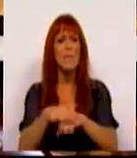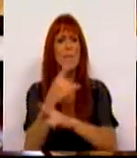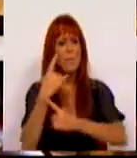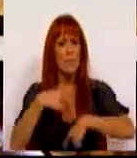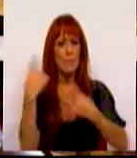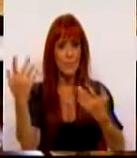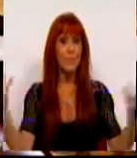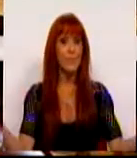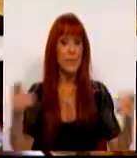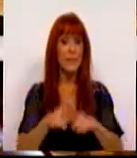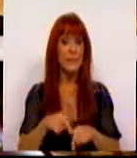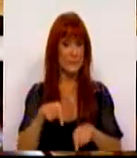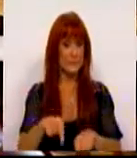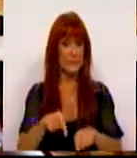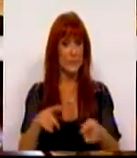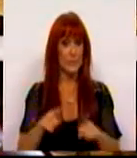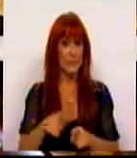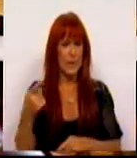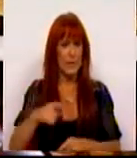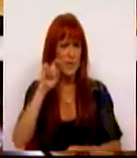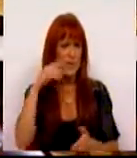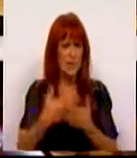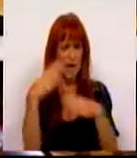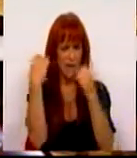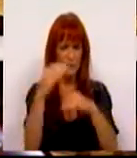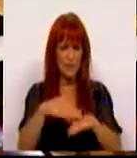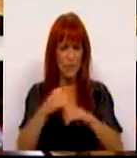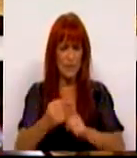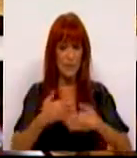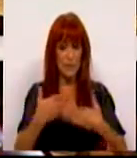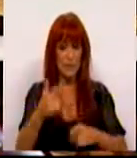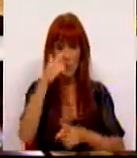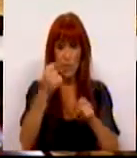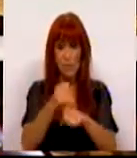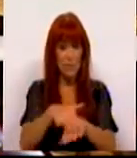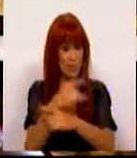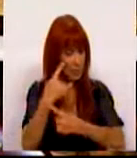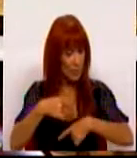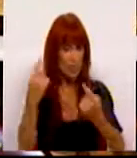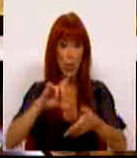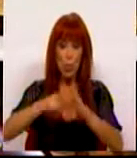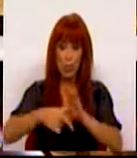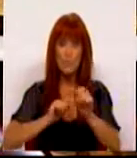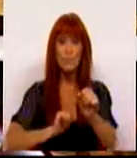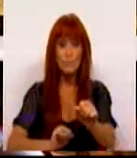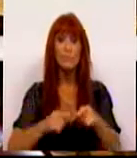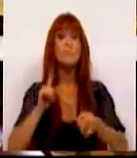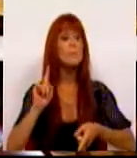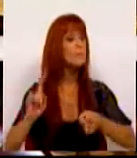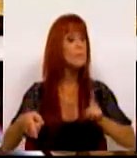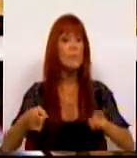Públicas. No que respeita ao dever de garantir formação profissional aos trabalhadores em funções públicas, os projetos